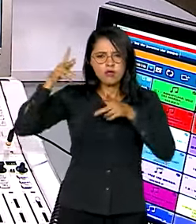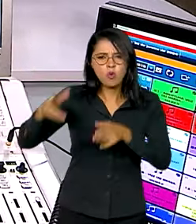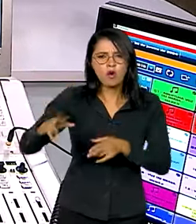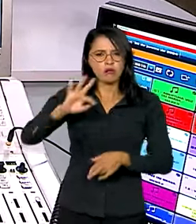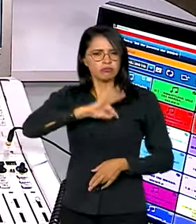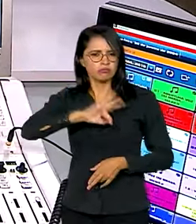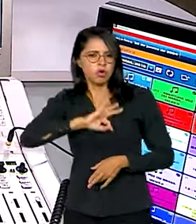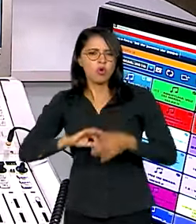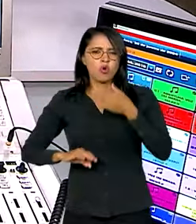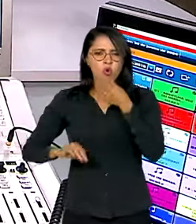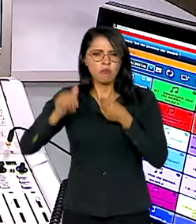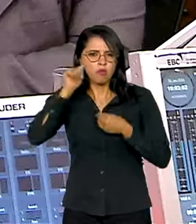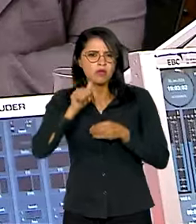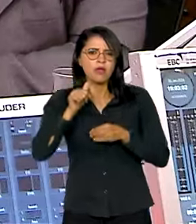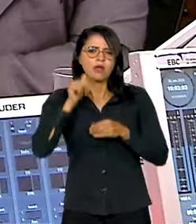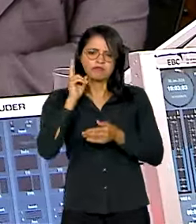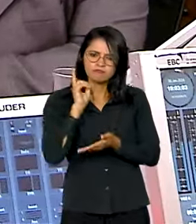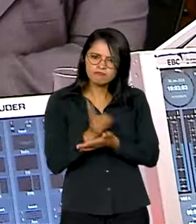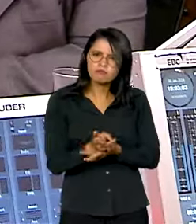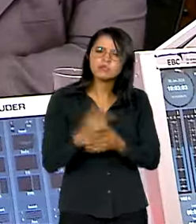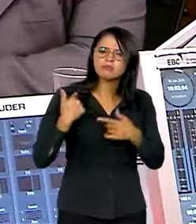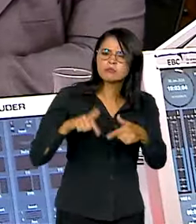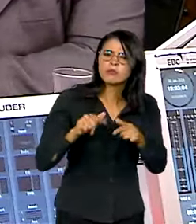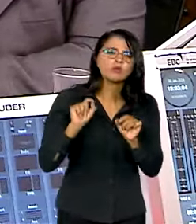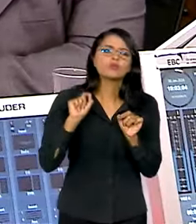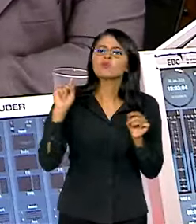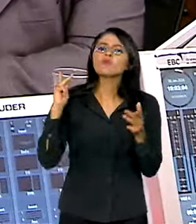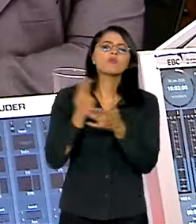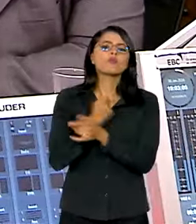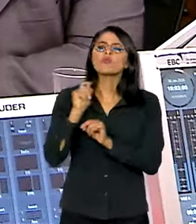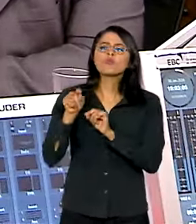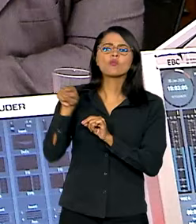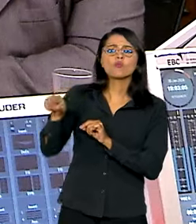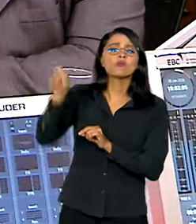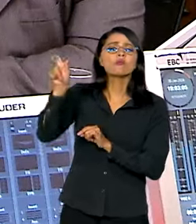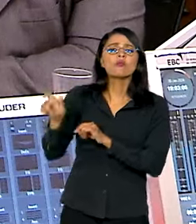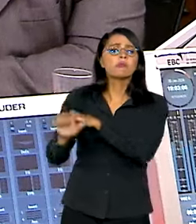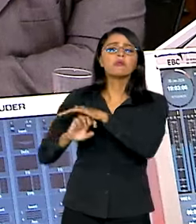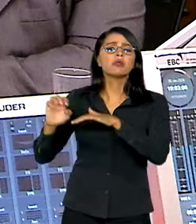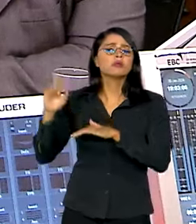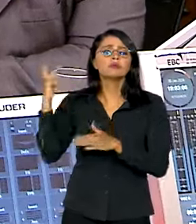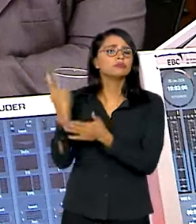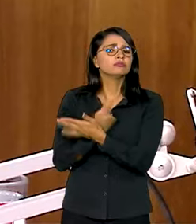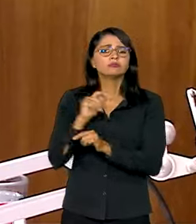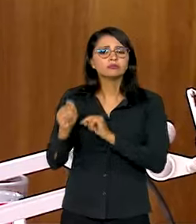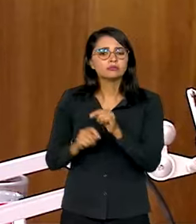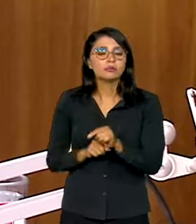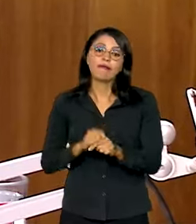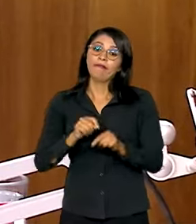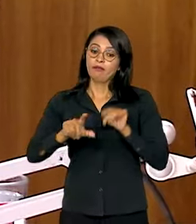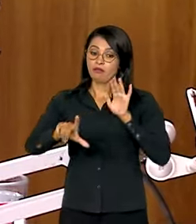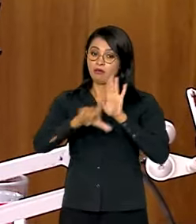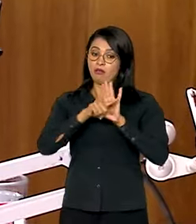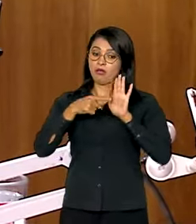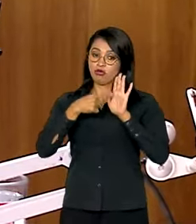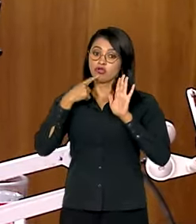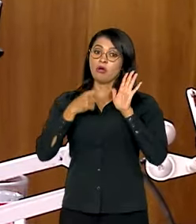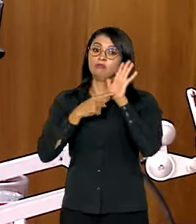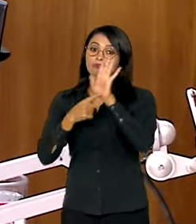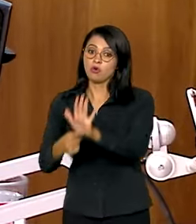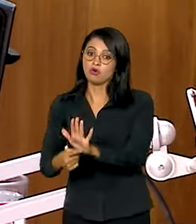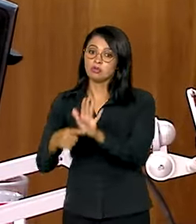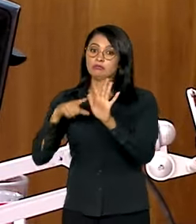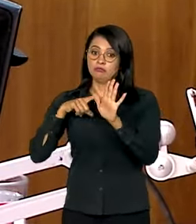e mulheres que exerçam a mesma função, o que pode acontecer com a empresa? Na verdade, a lei já diz, né? Tem a questão da